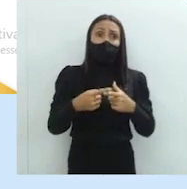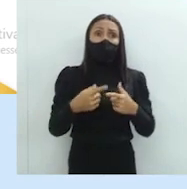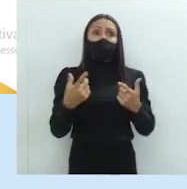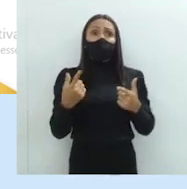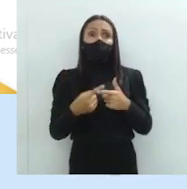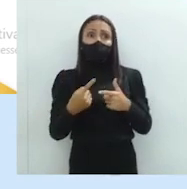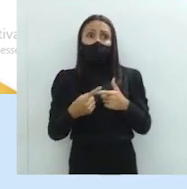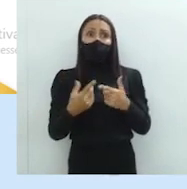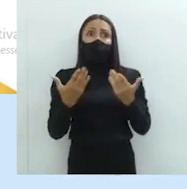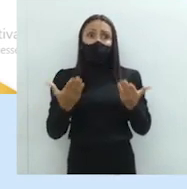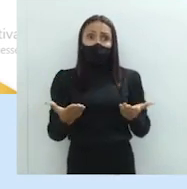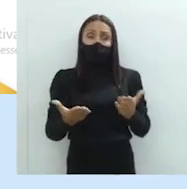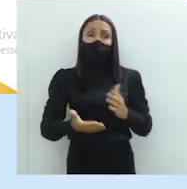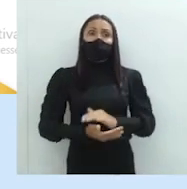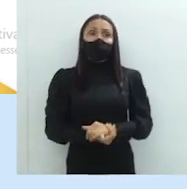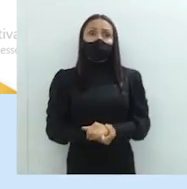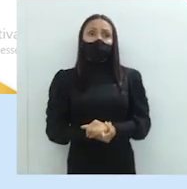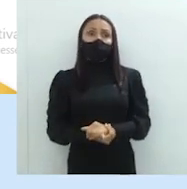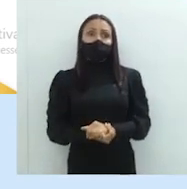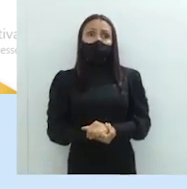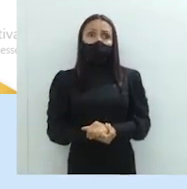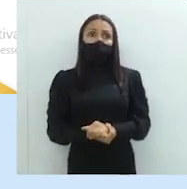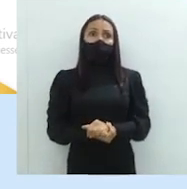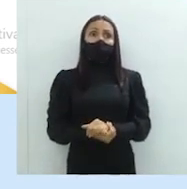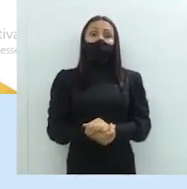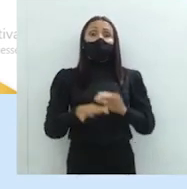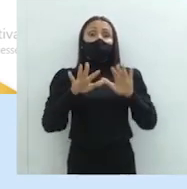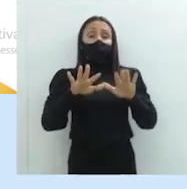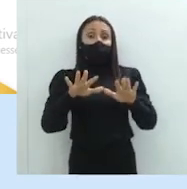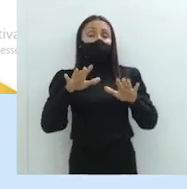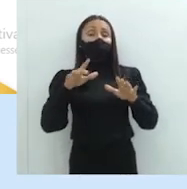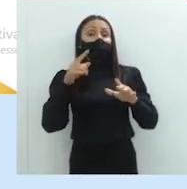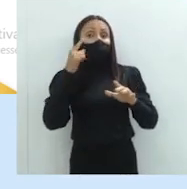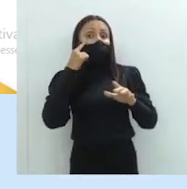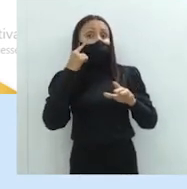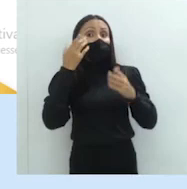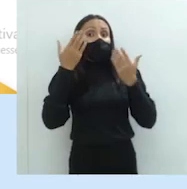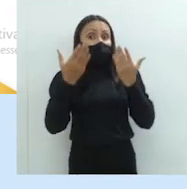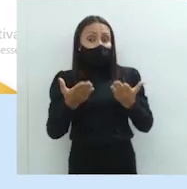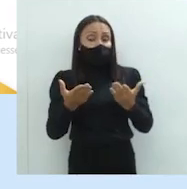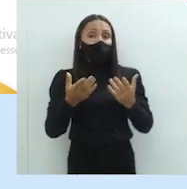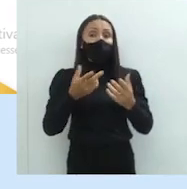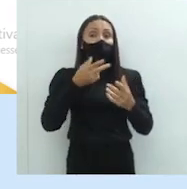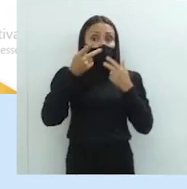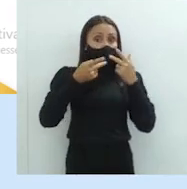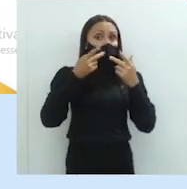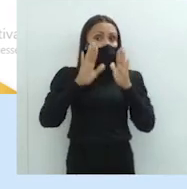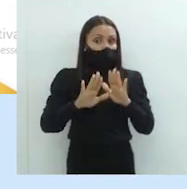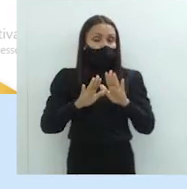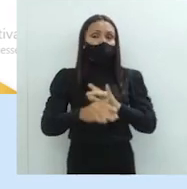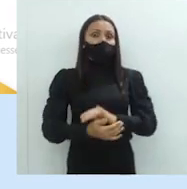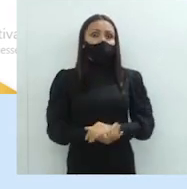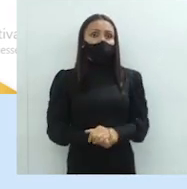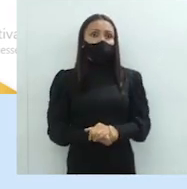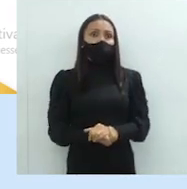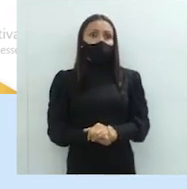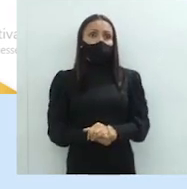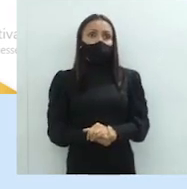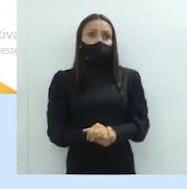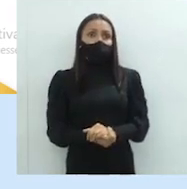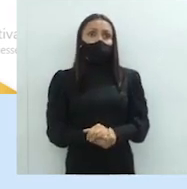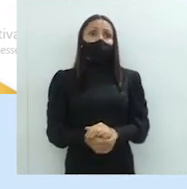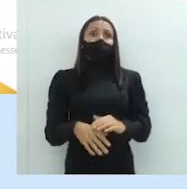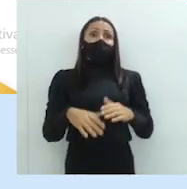veja só, pessoal, turma, escute muito bem isso. Pois